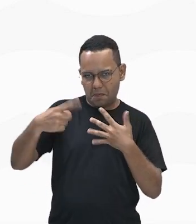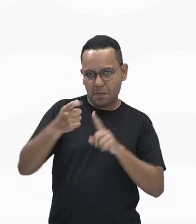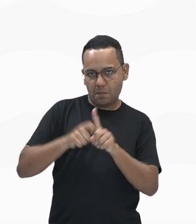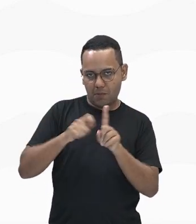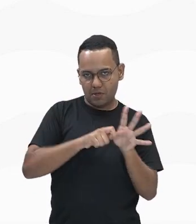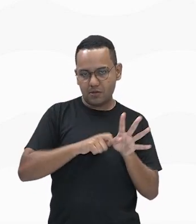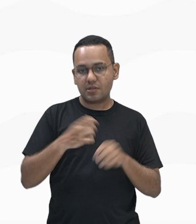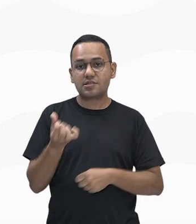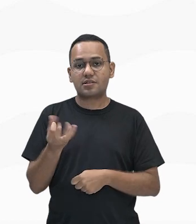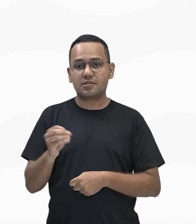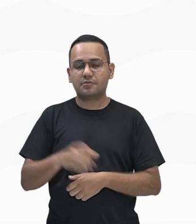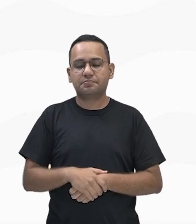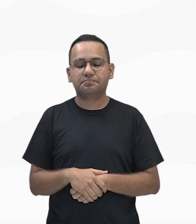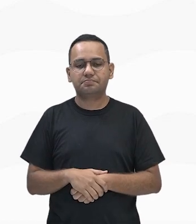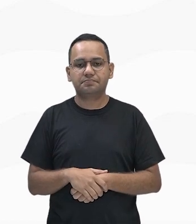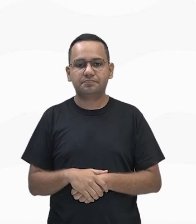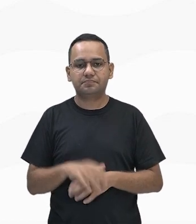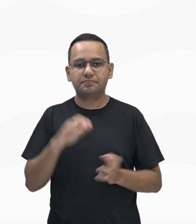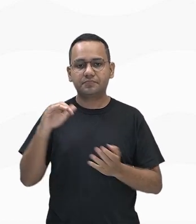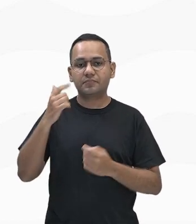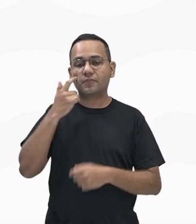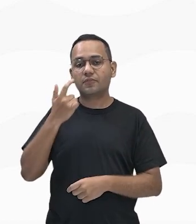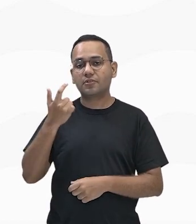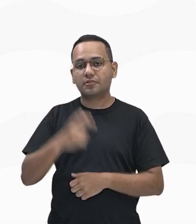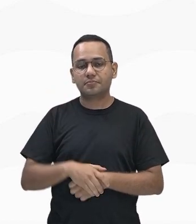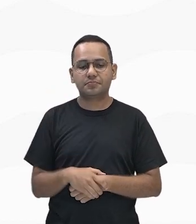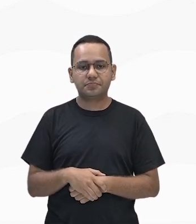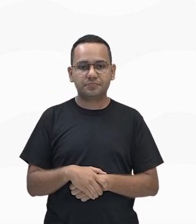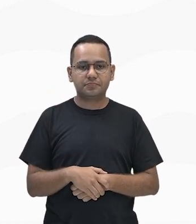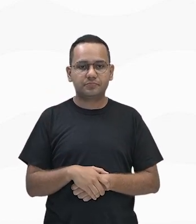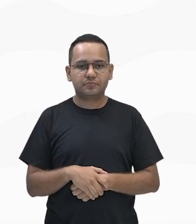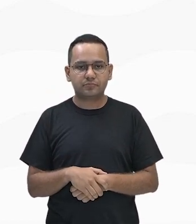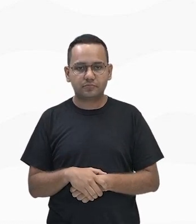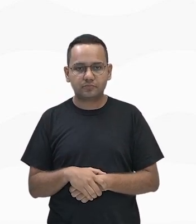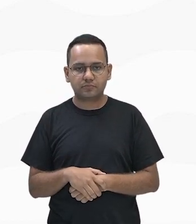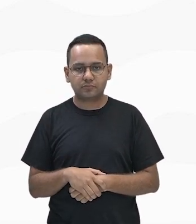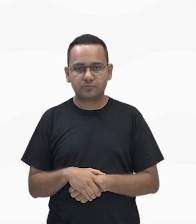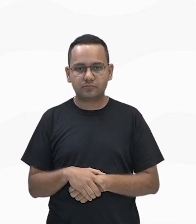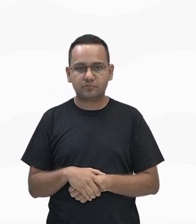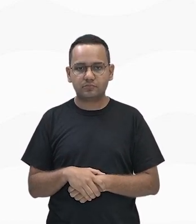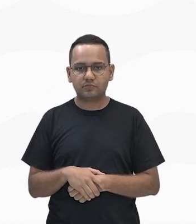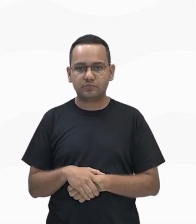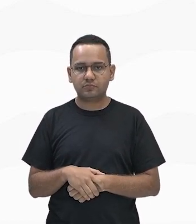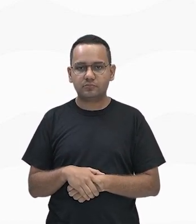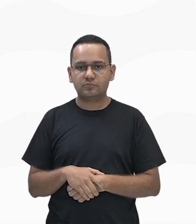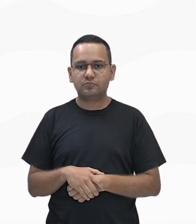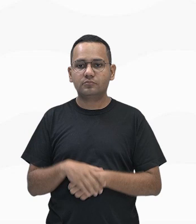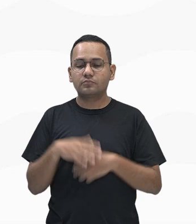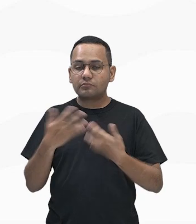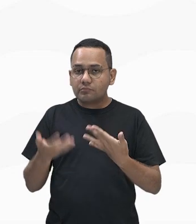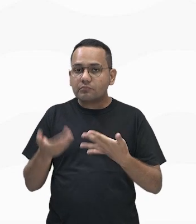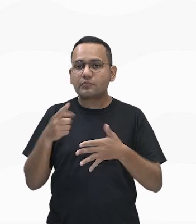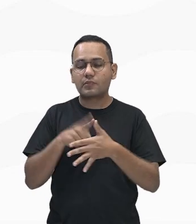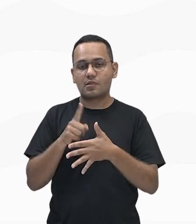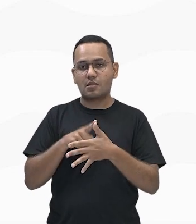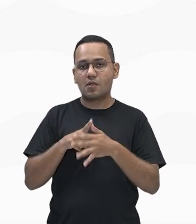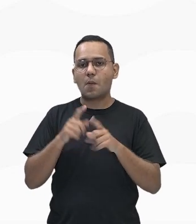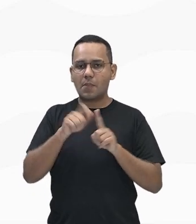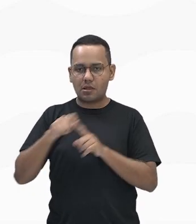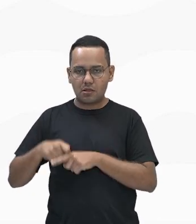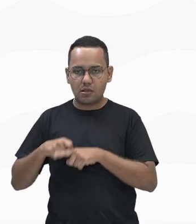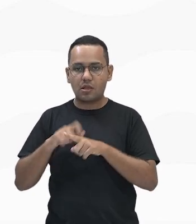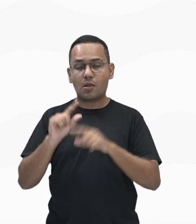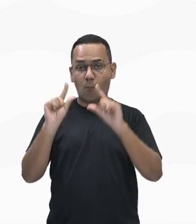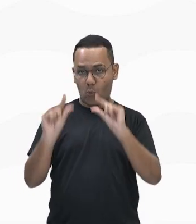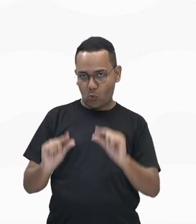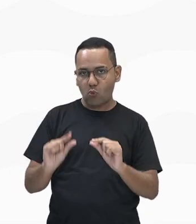anos, vamos ver o que vai acontecer aí na nossa simulação. Ó, o valor da nossa parcela mensal vai diminuir, né,